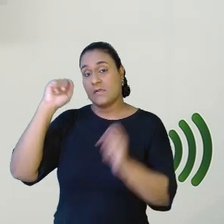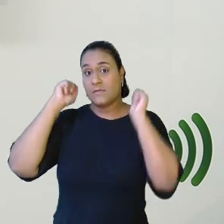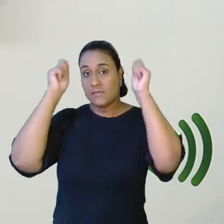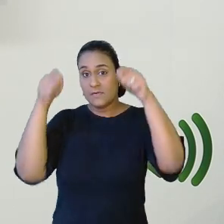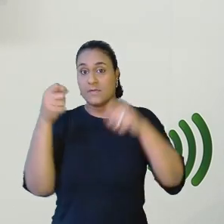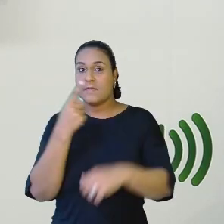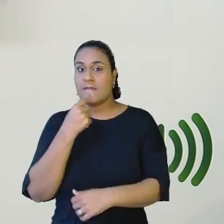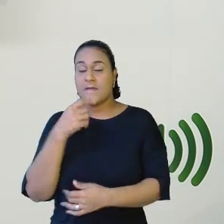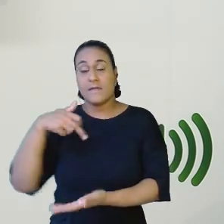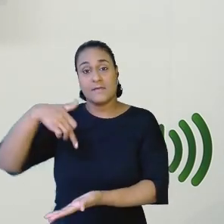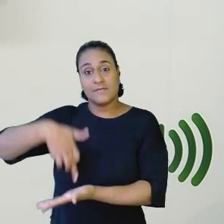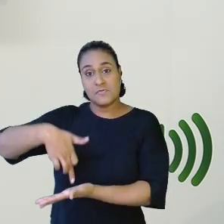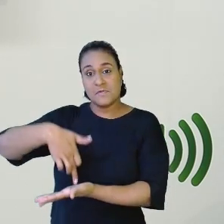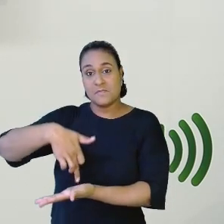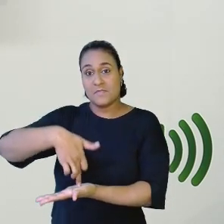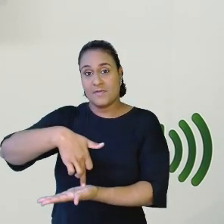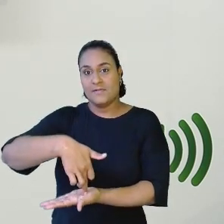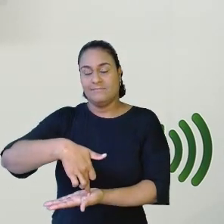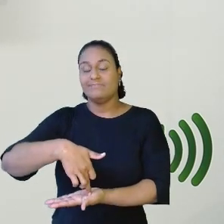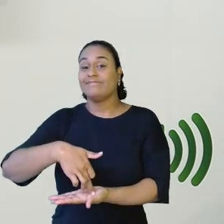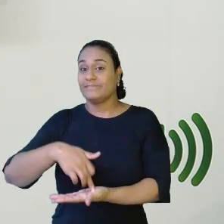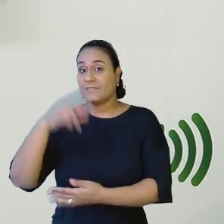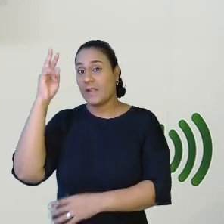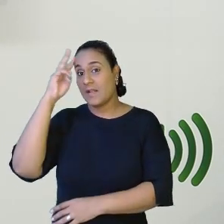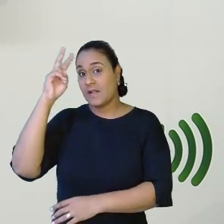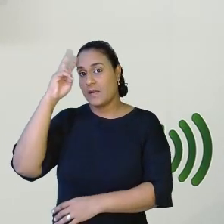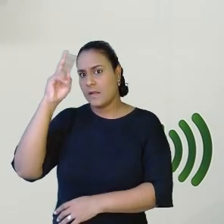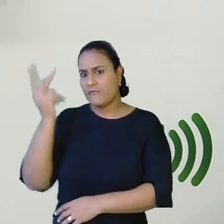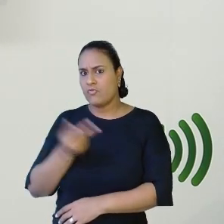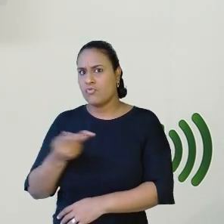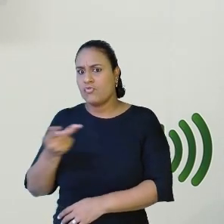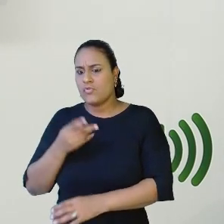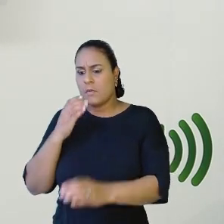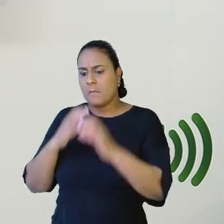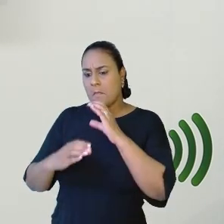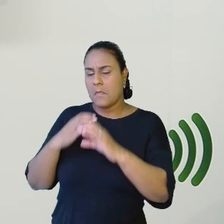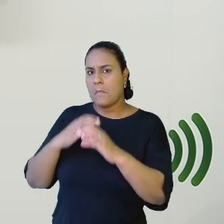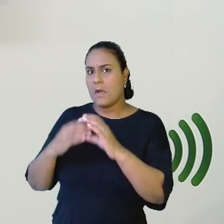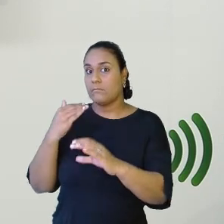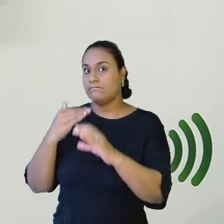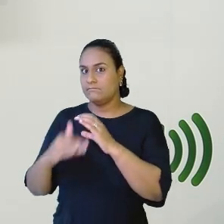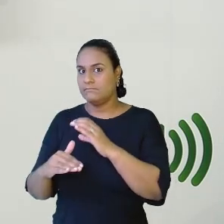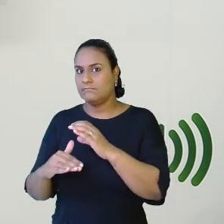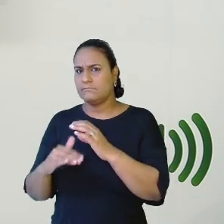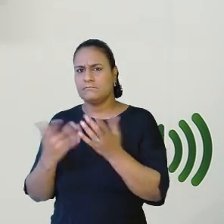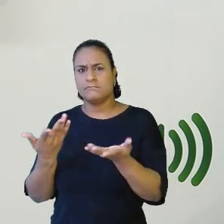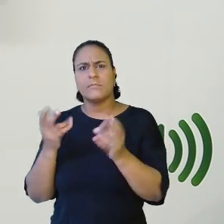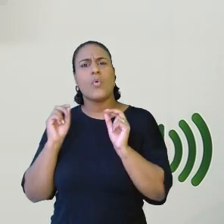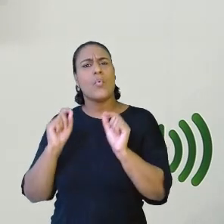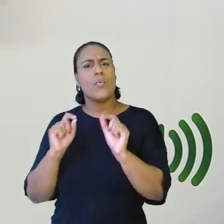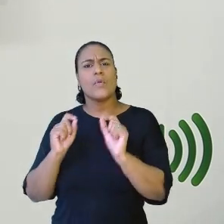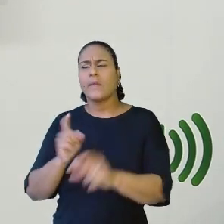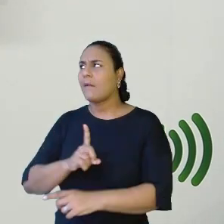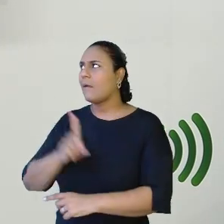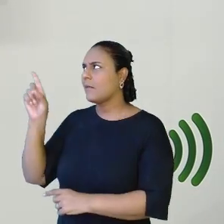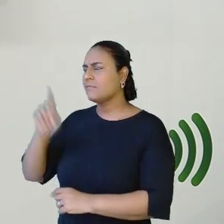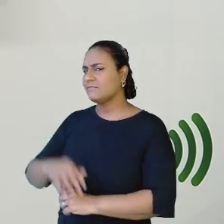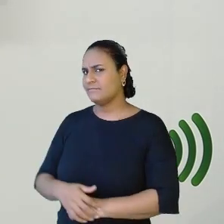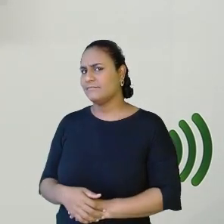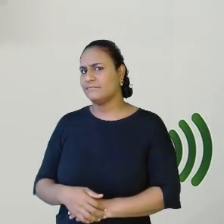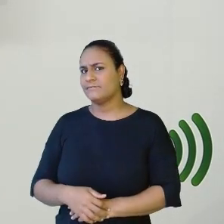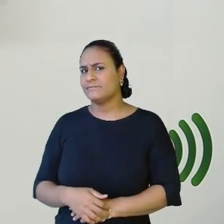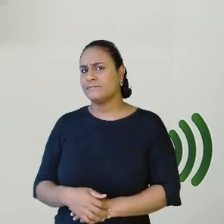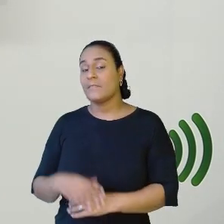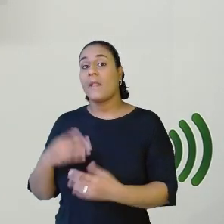Chapeuzinho Vermelho e do Saci Pererê. Lembra que eu falei que eles se comunicavam por e-mail? E o que é o e-mail? O e-mail é um